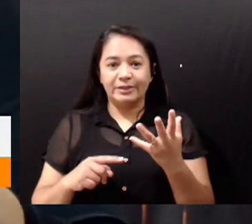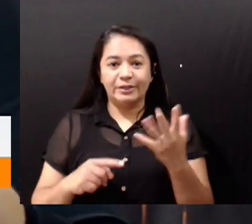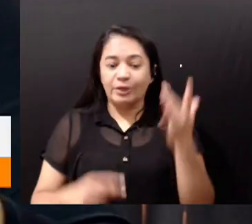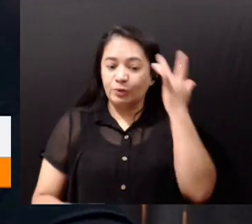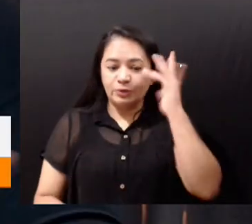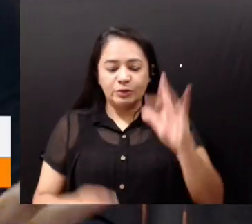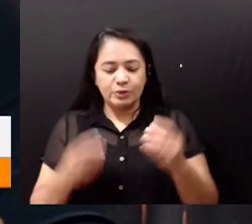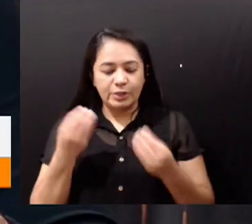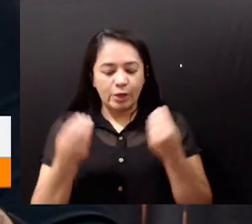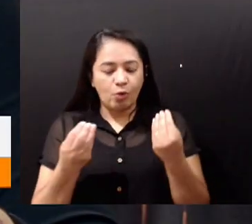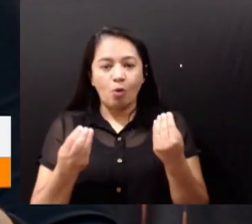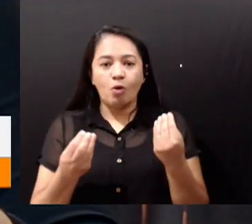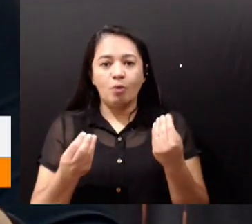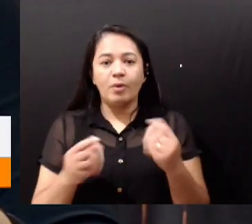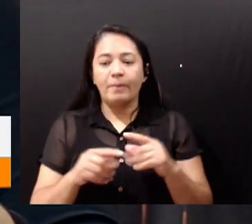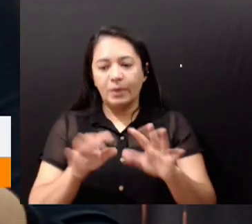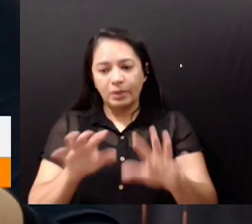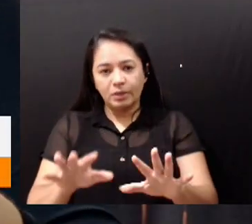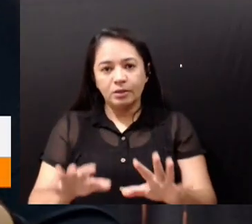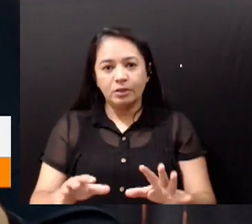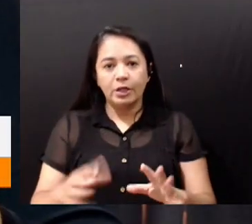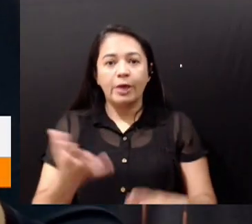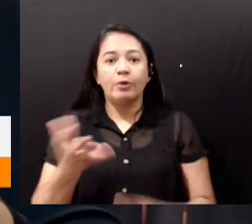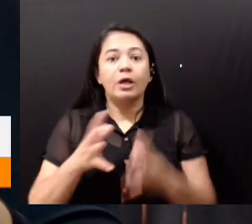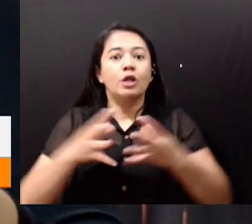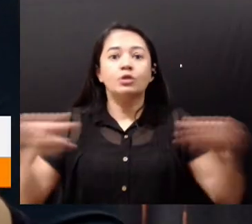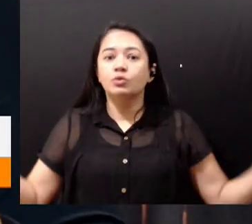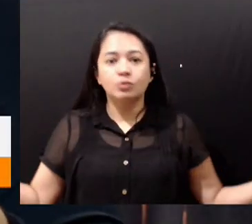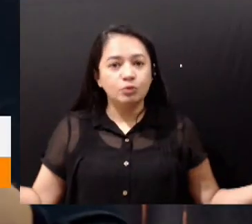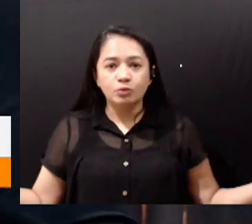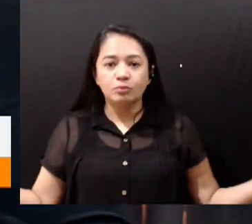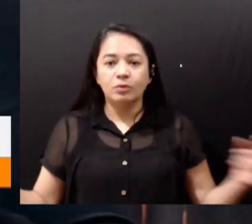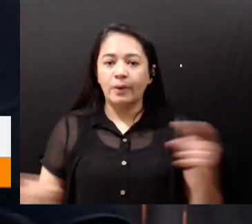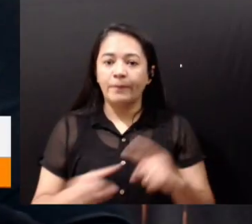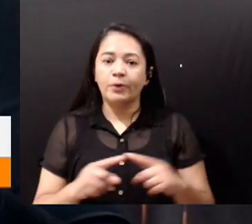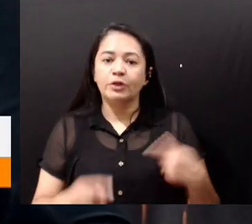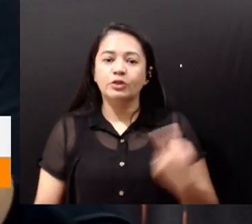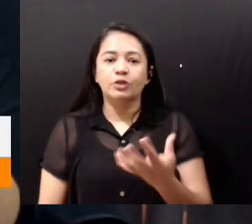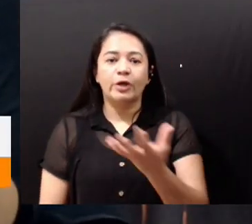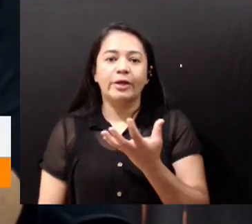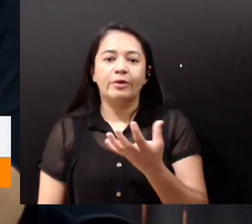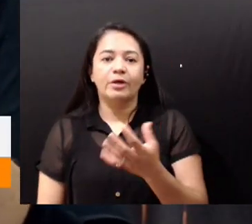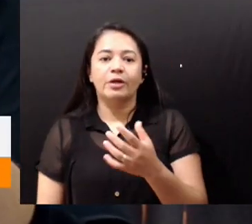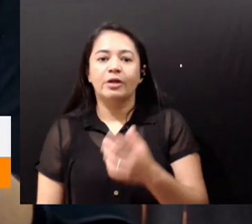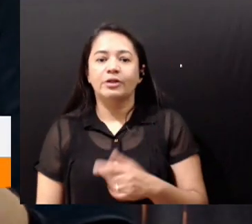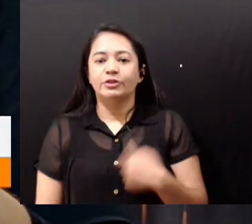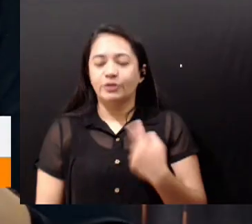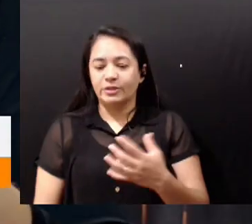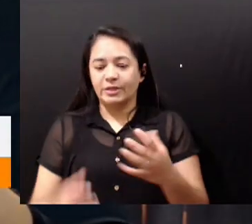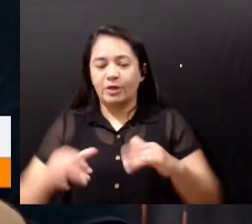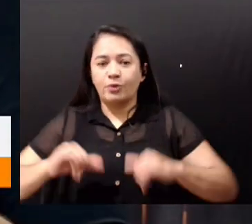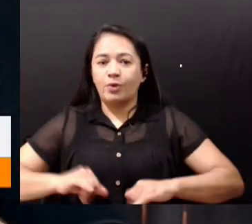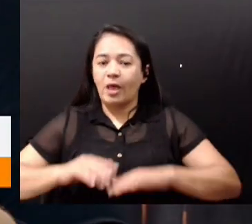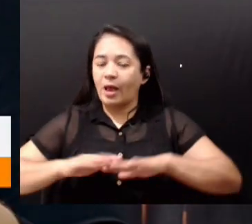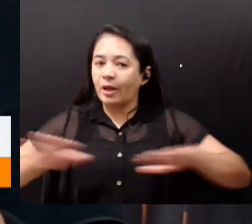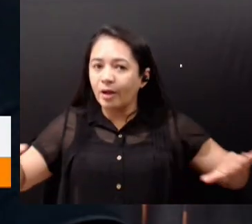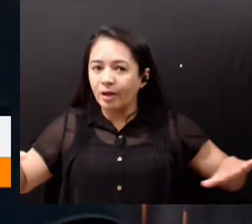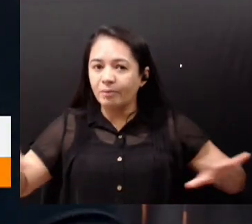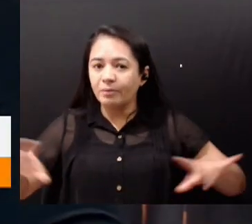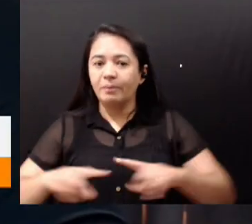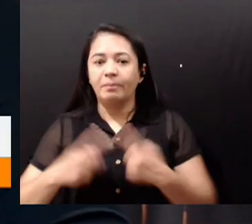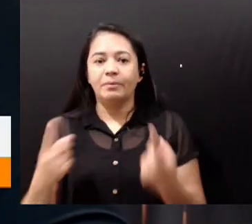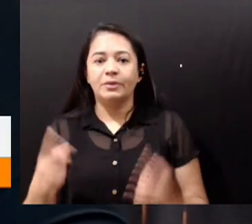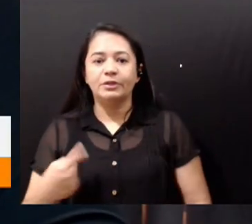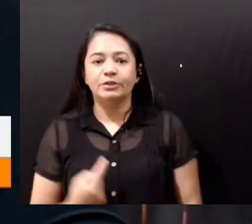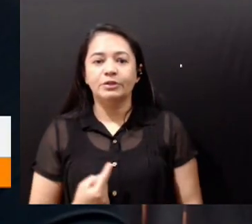que tá ali, suma. Nossa. Porque a gente quer, lógico que a gente quer que a dor passe rápido, mas que quando a gente tá preenchendo